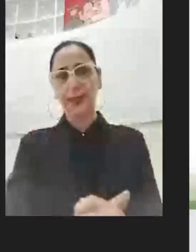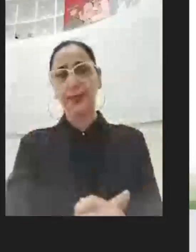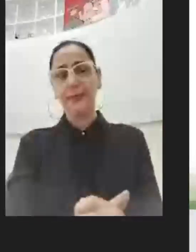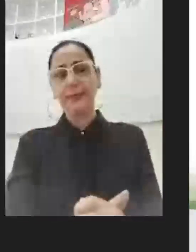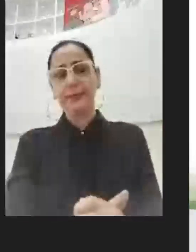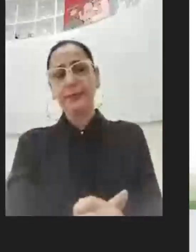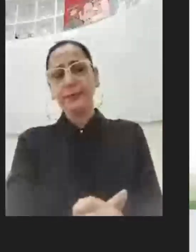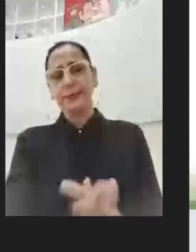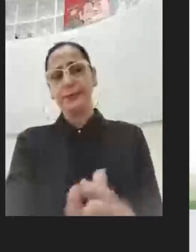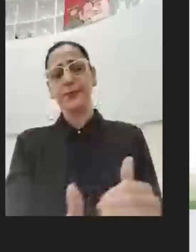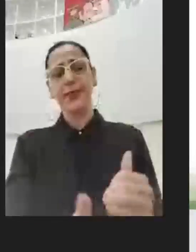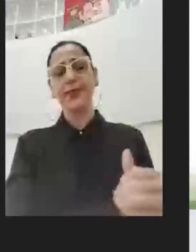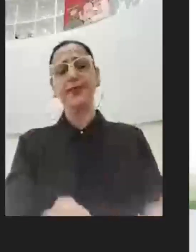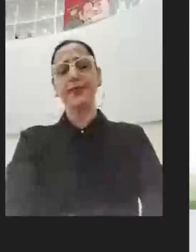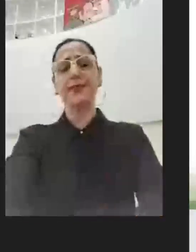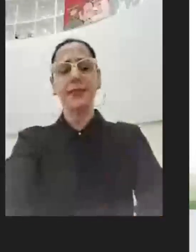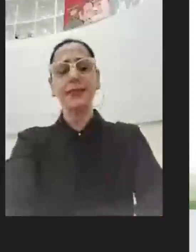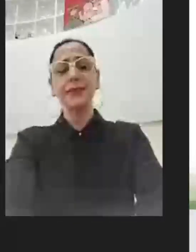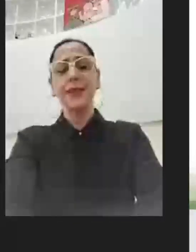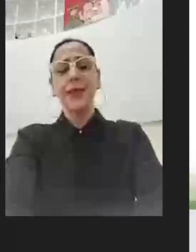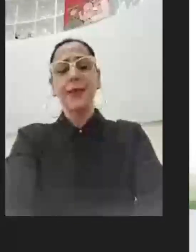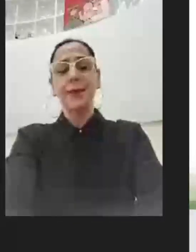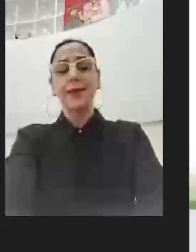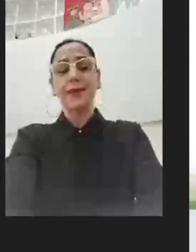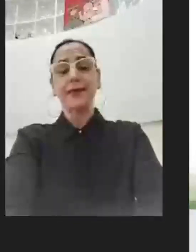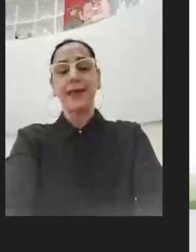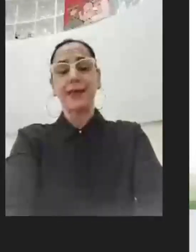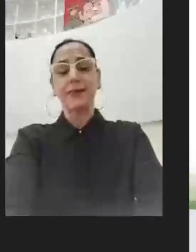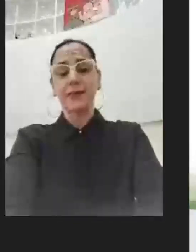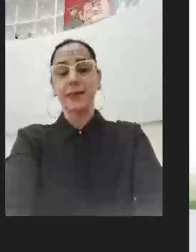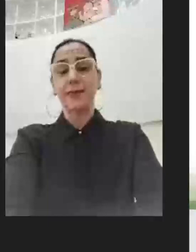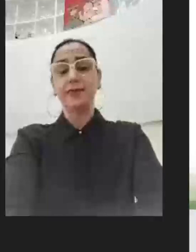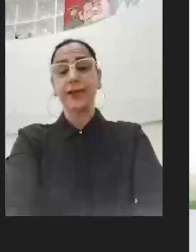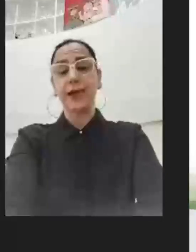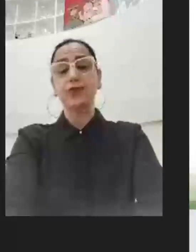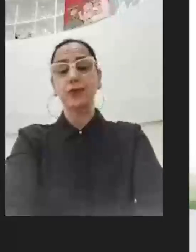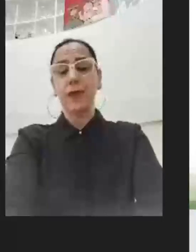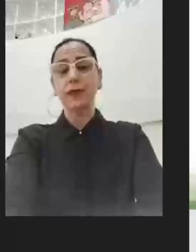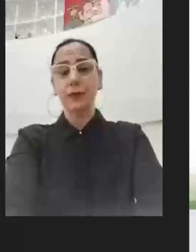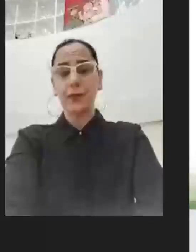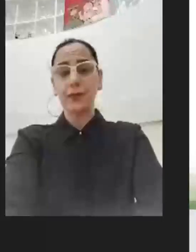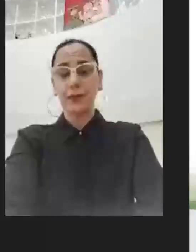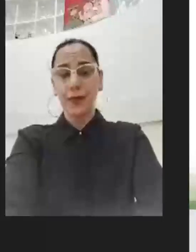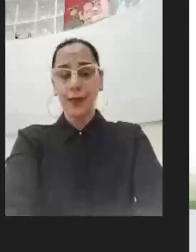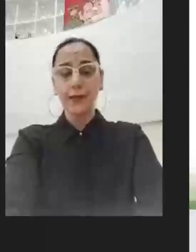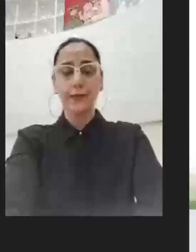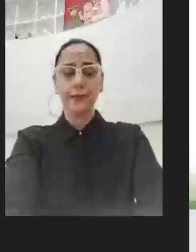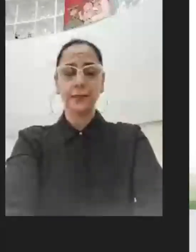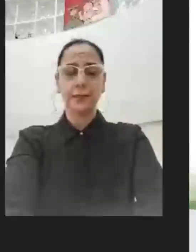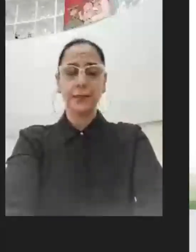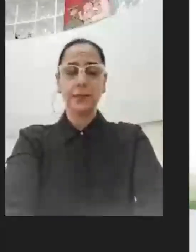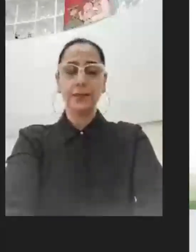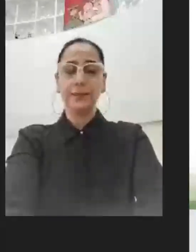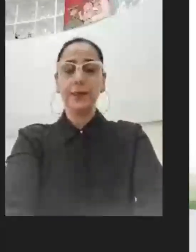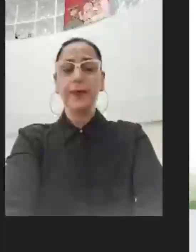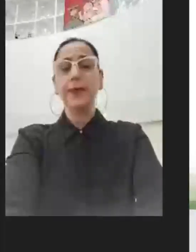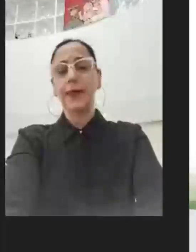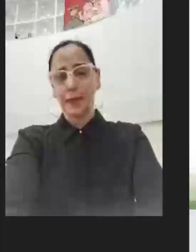foi um pouquinho que eu falei aqui. E aí a licença maternidade dava o direito da mãe ficar os 4 meses em